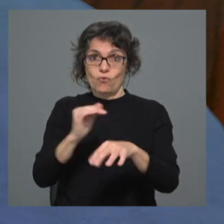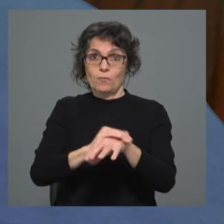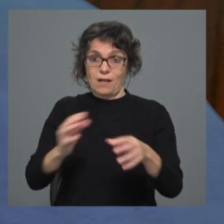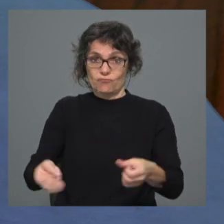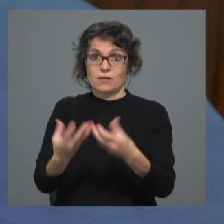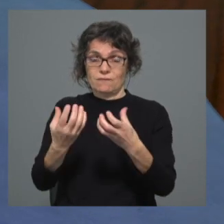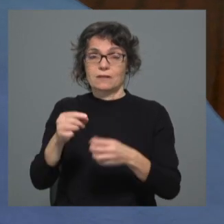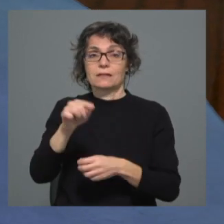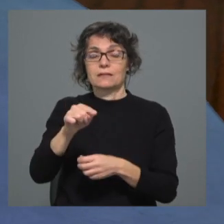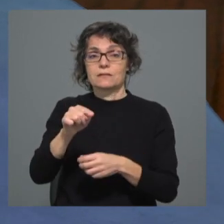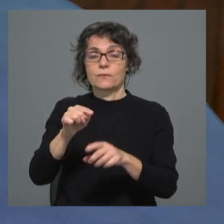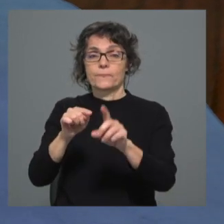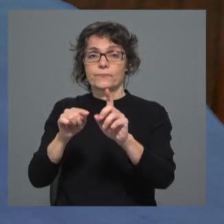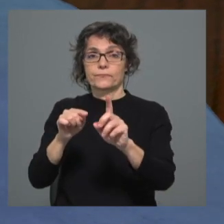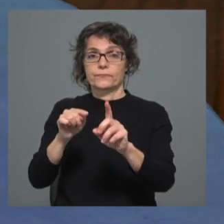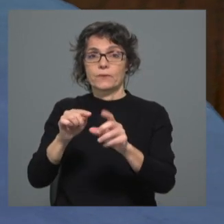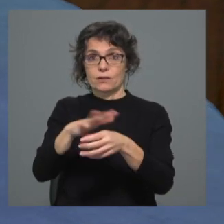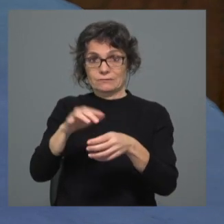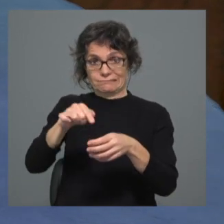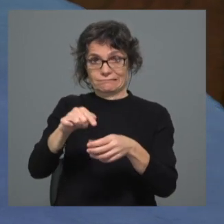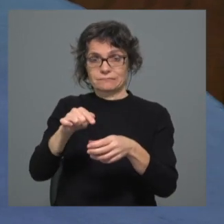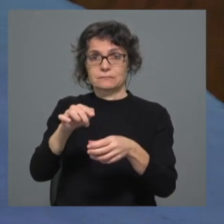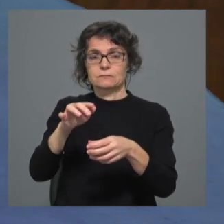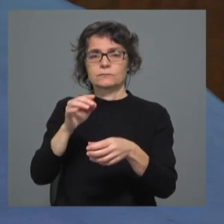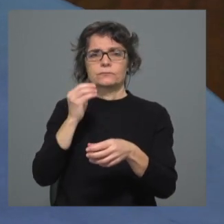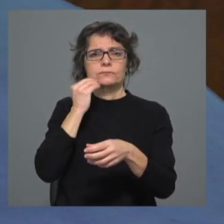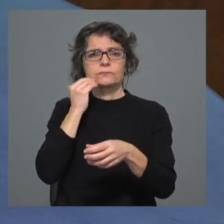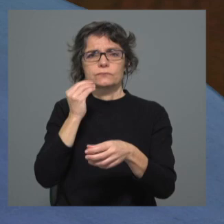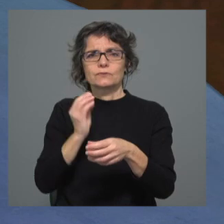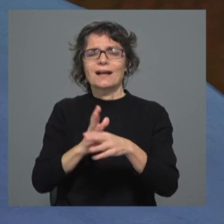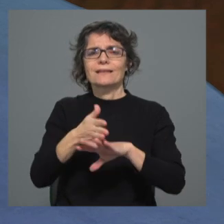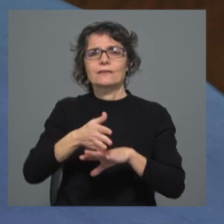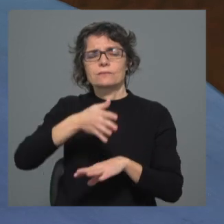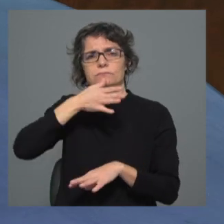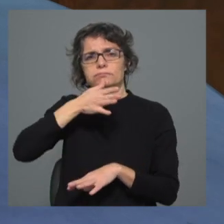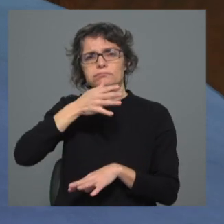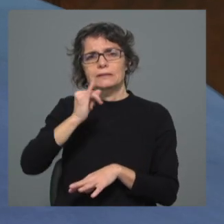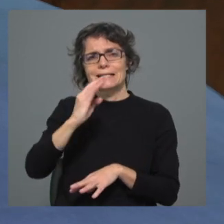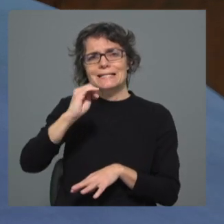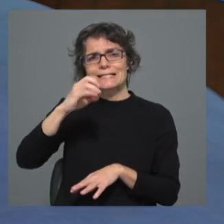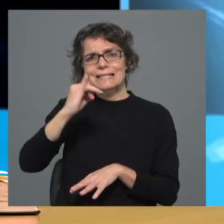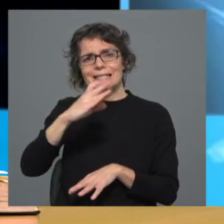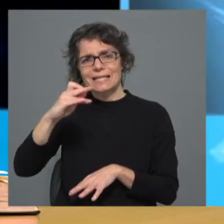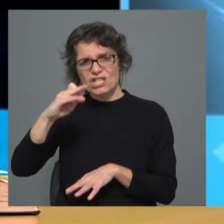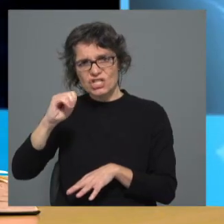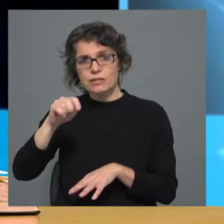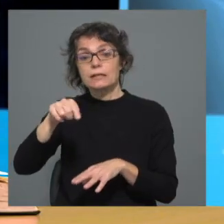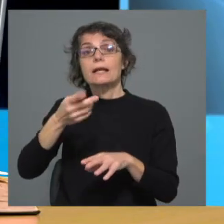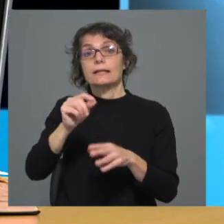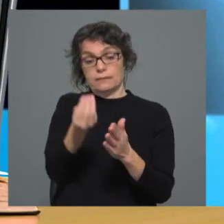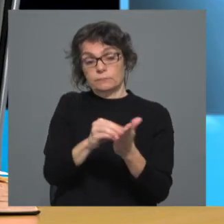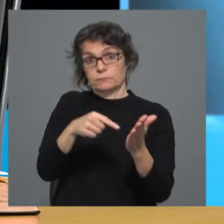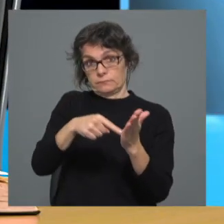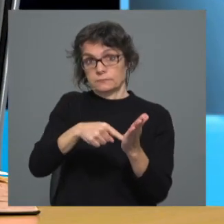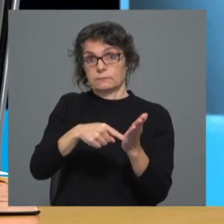feita a partir de uma parte, de um oráculo do profeta Isaías, que está aqui tomado no texto, não é? E